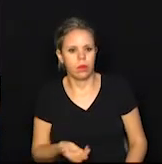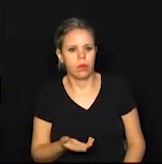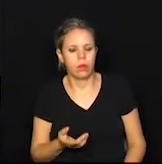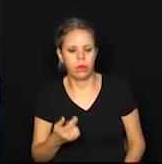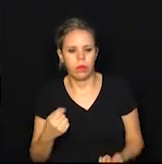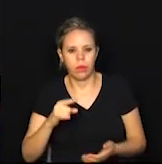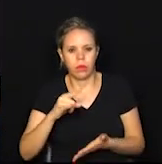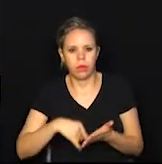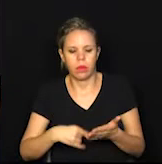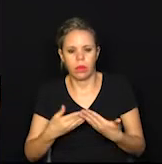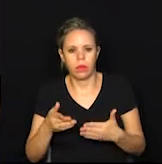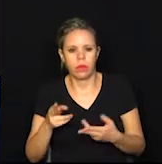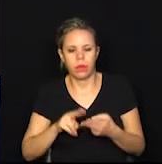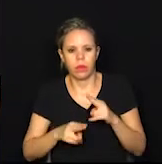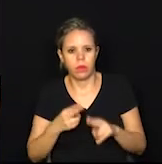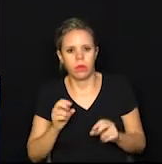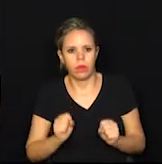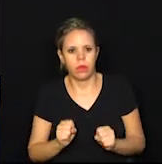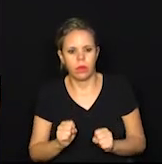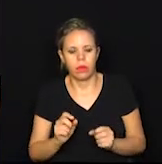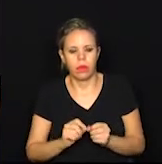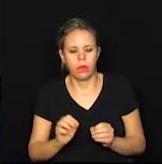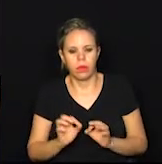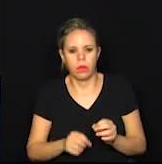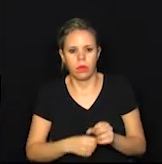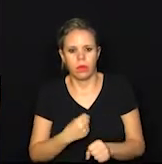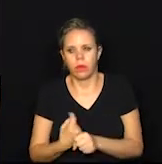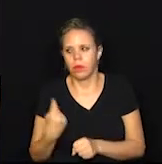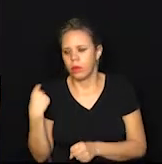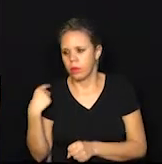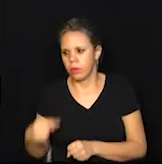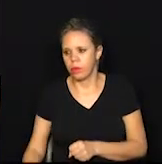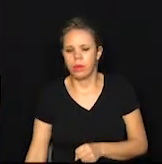de balneabilidade que a gente fez o ano passado.